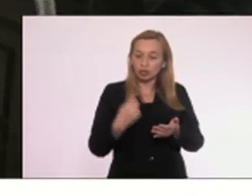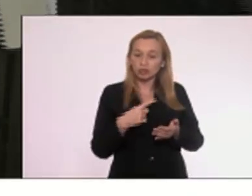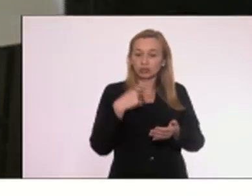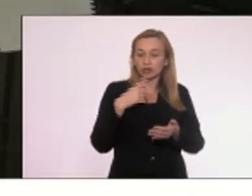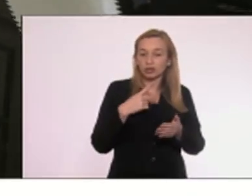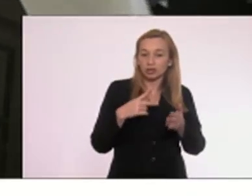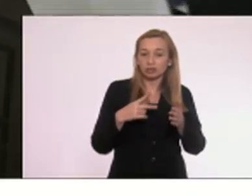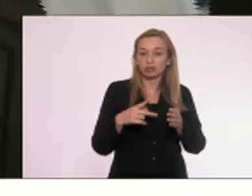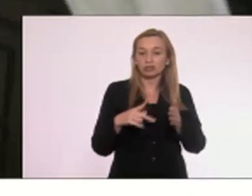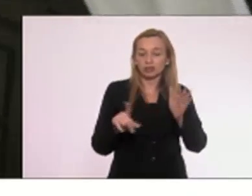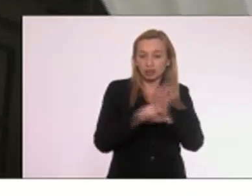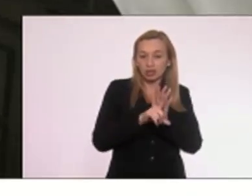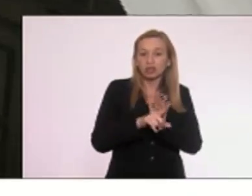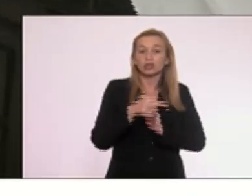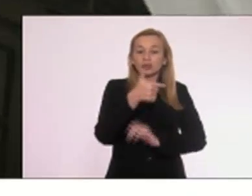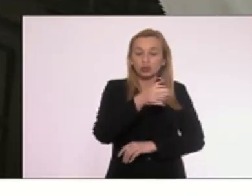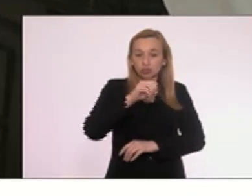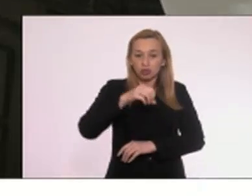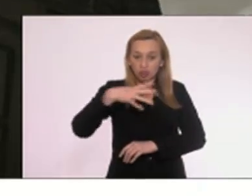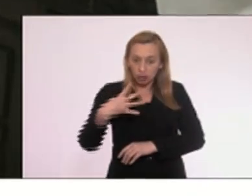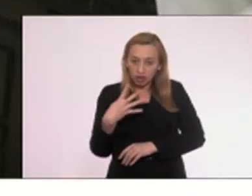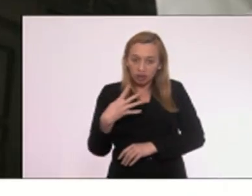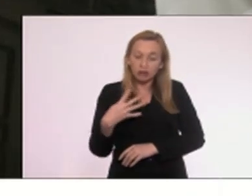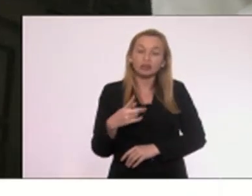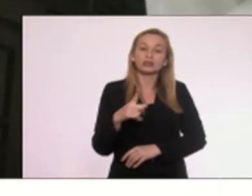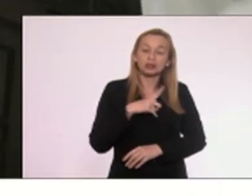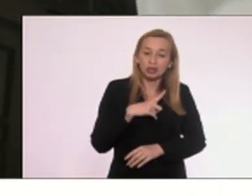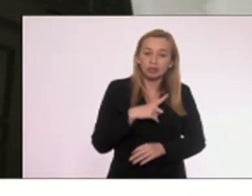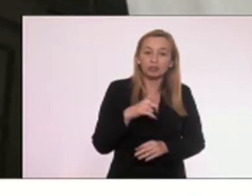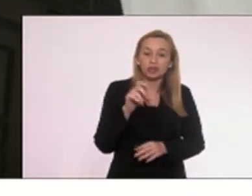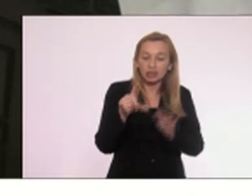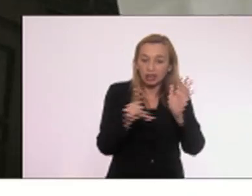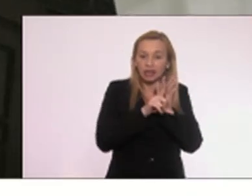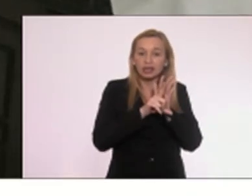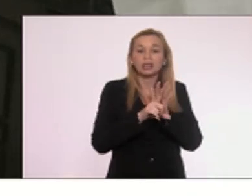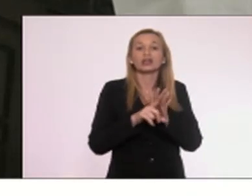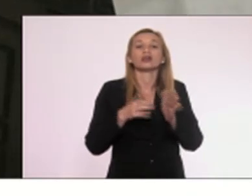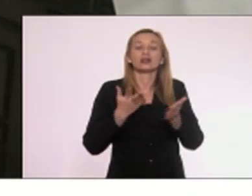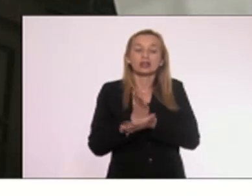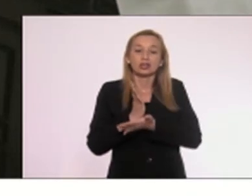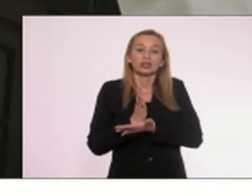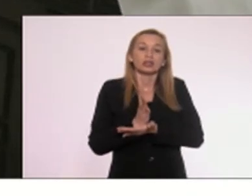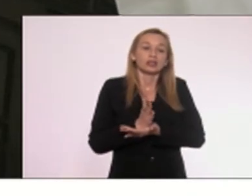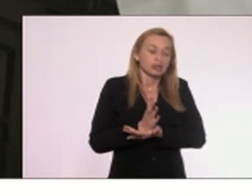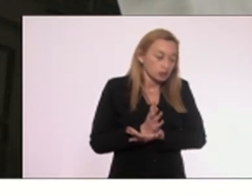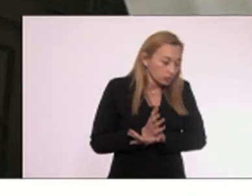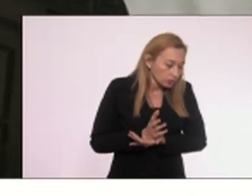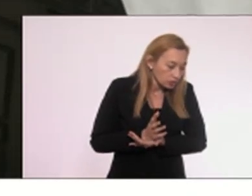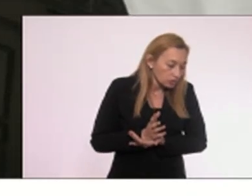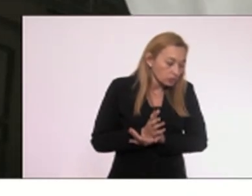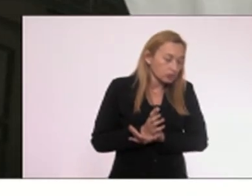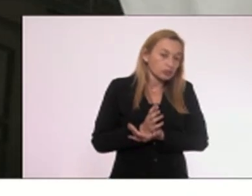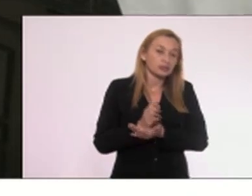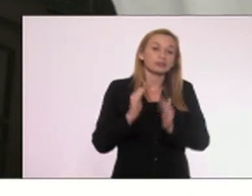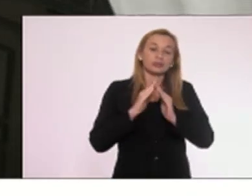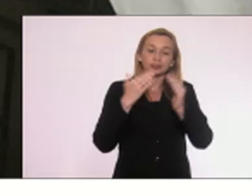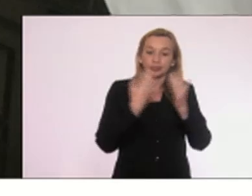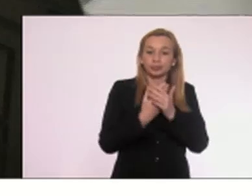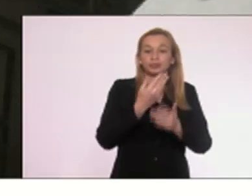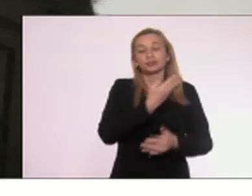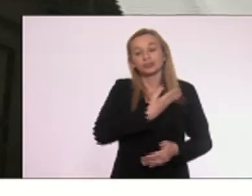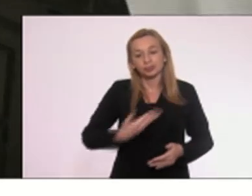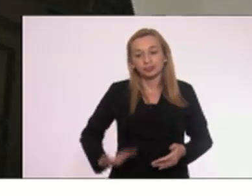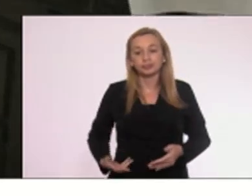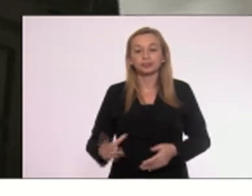2004, eu tenho uma lei, foi um projeto meu, foi aprovado, que institui na rede oficial e privada de ensino fundamental